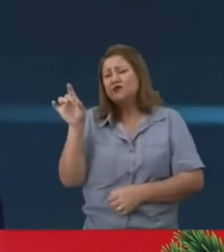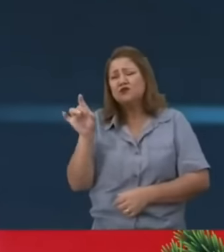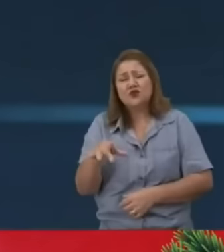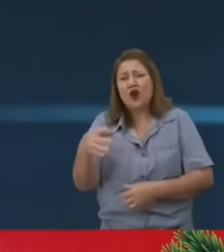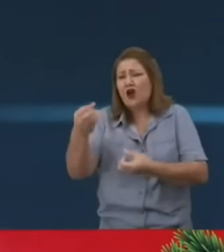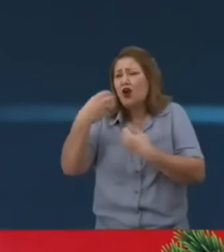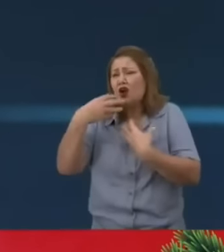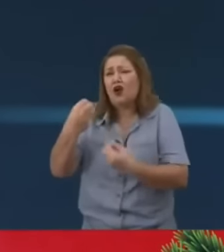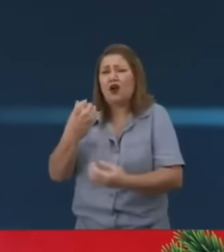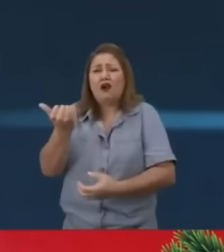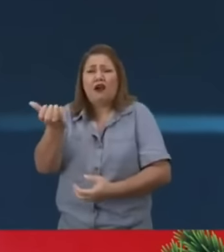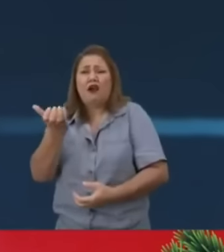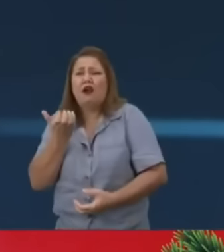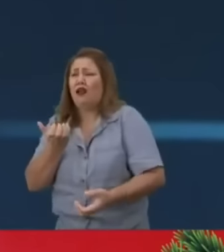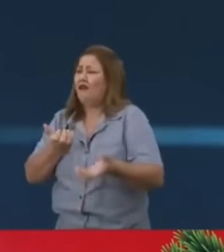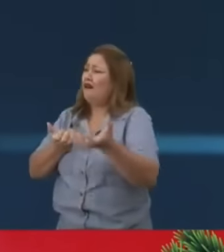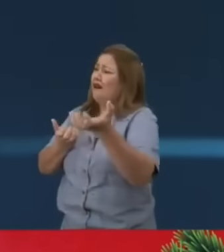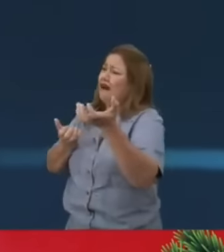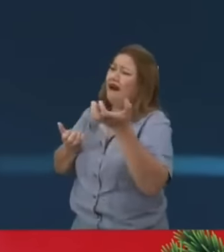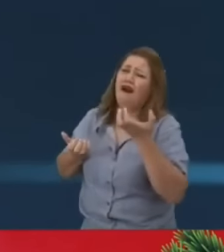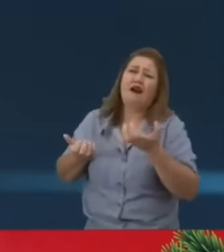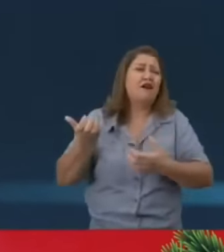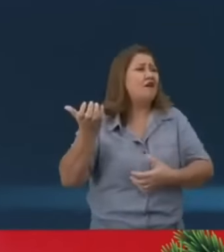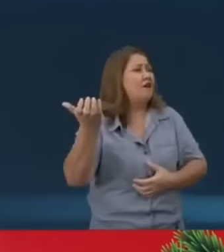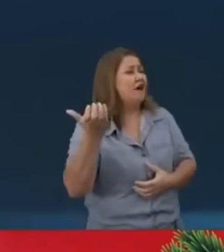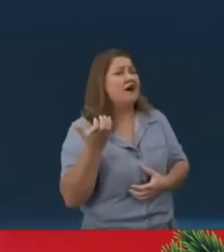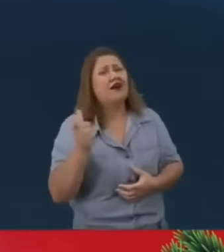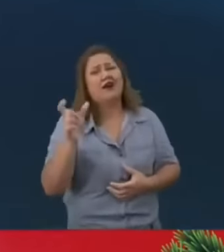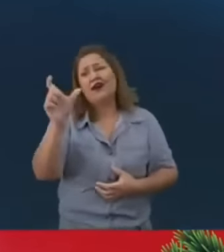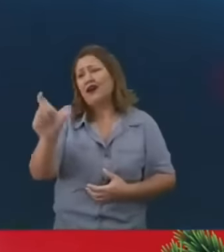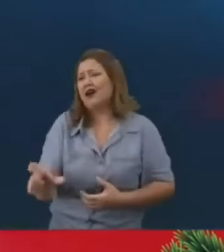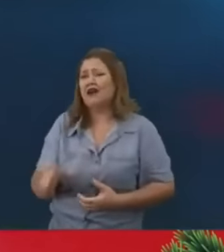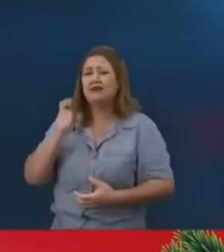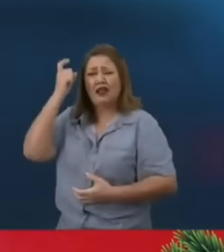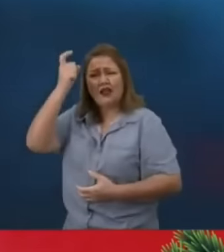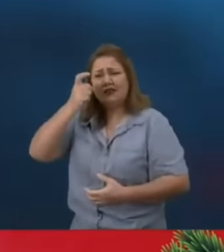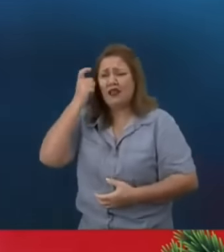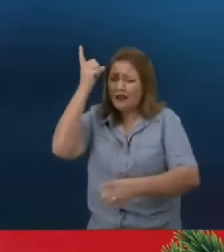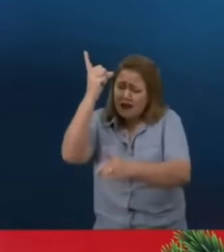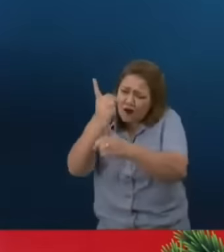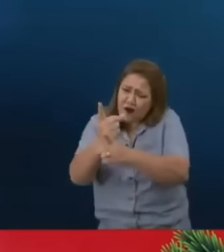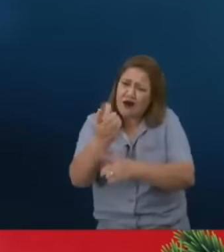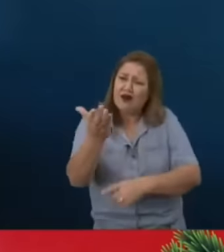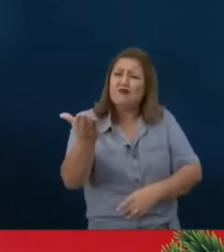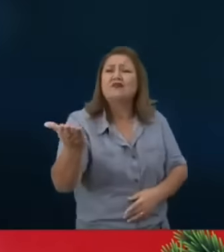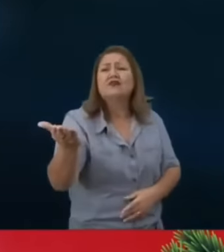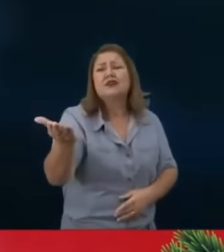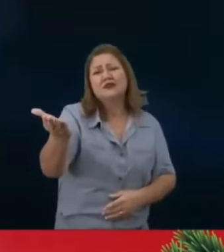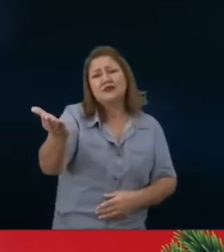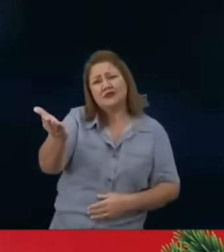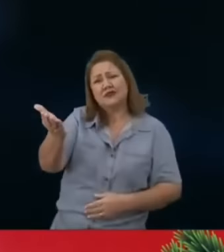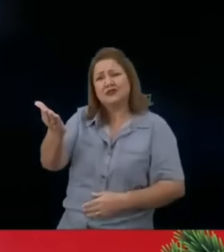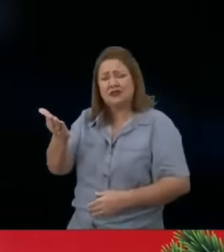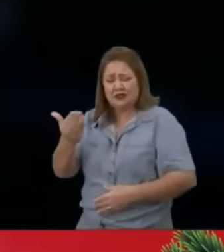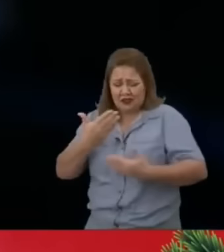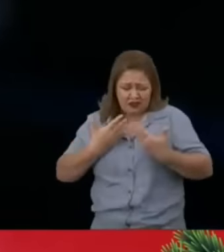Você só me ensinou a te querer e te querendo vou tentando te encontrar, vou me perdendo,